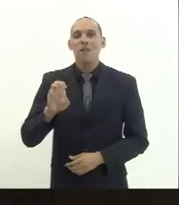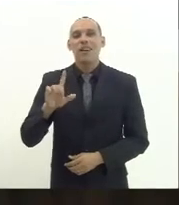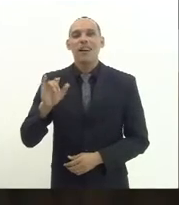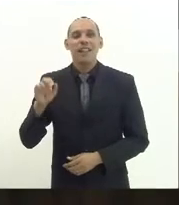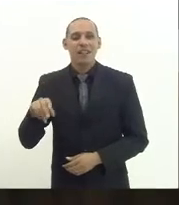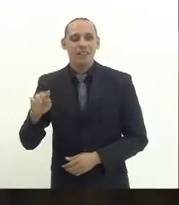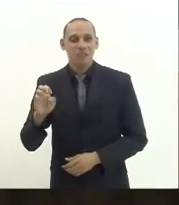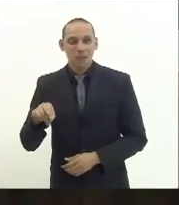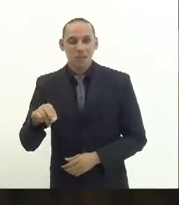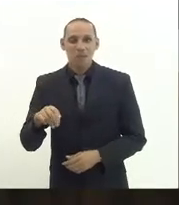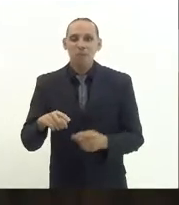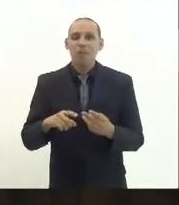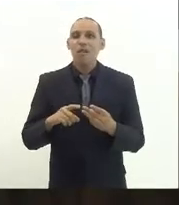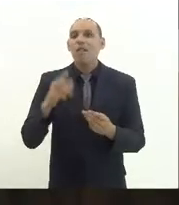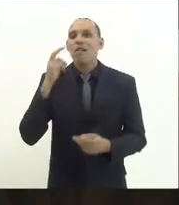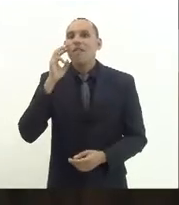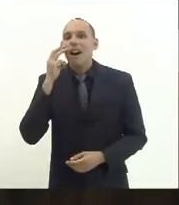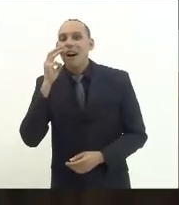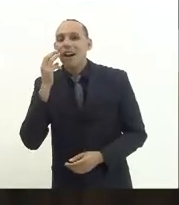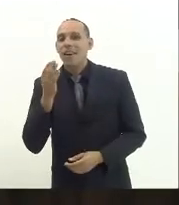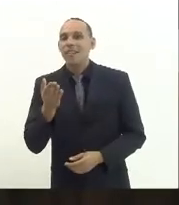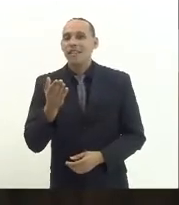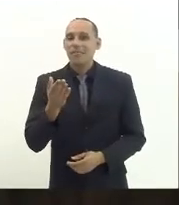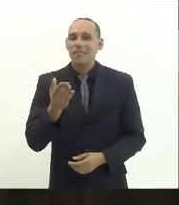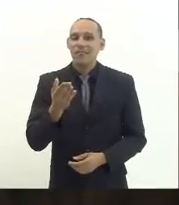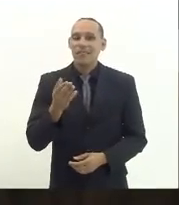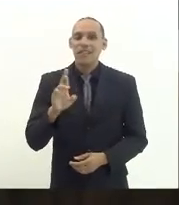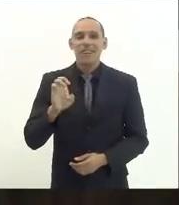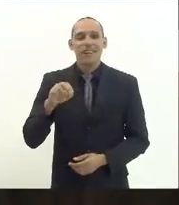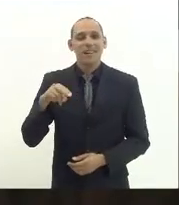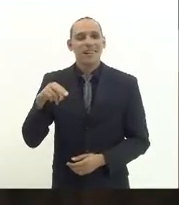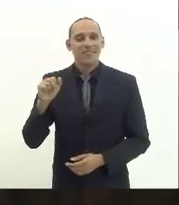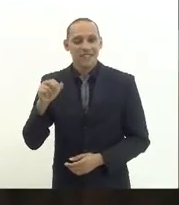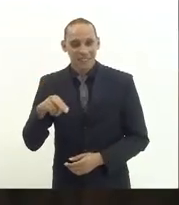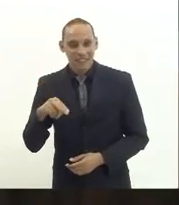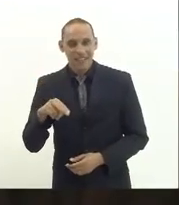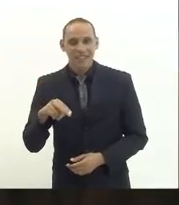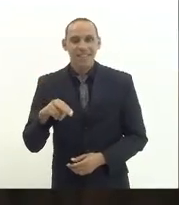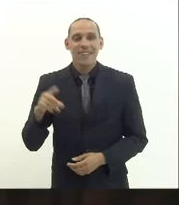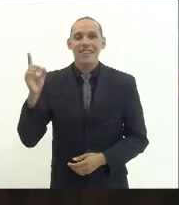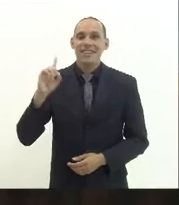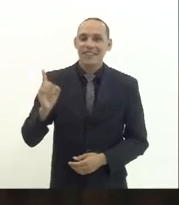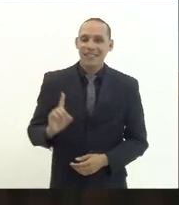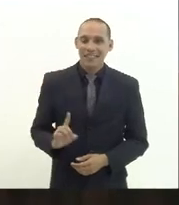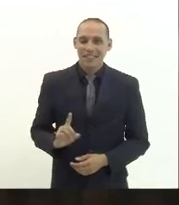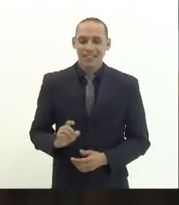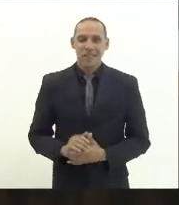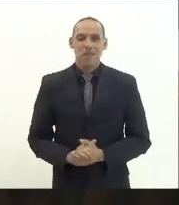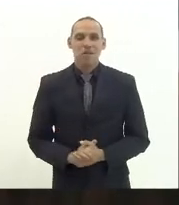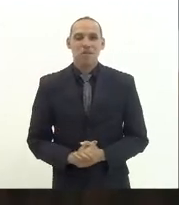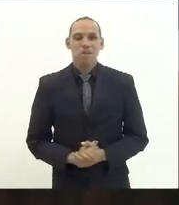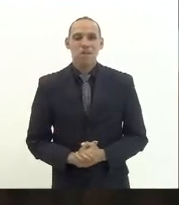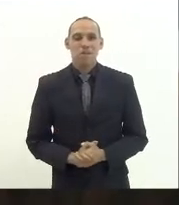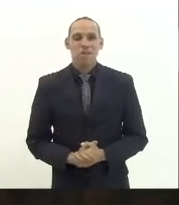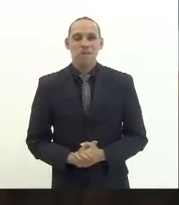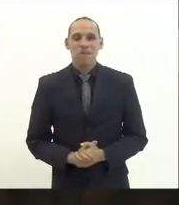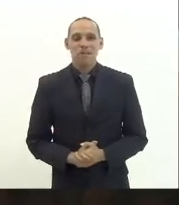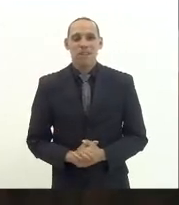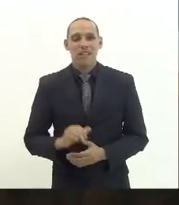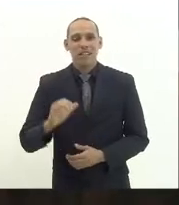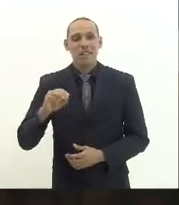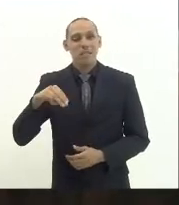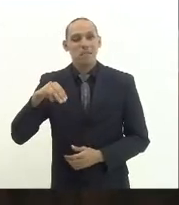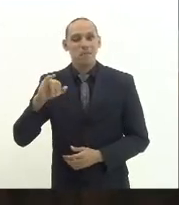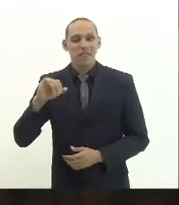então final do valdec deputado Renan Ferreirinha Deputado a Dani o deputado